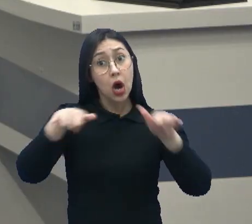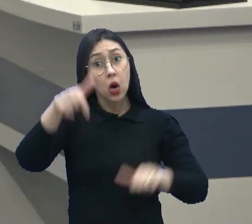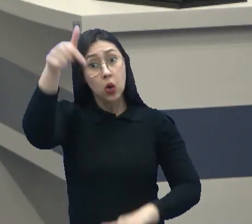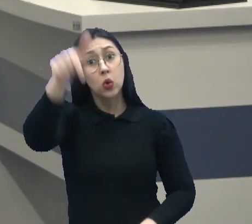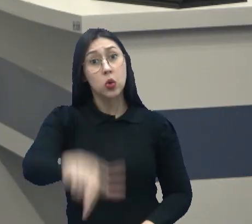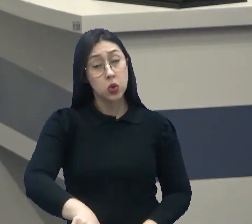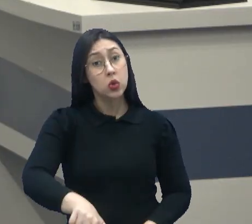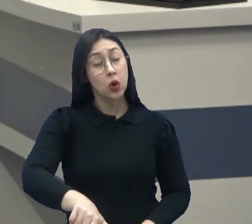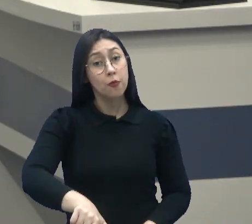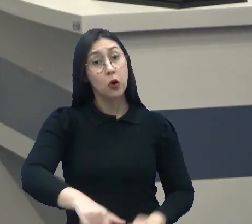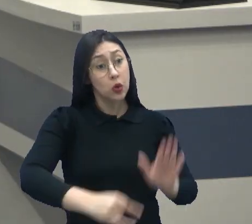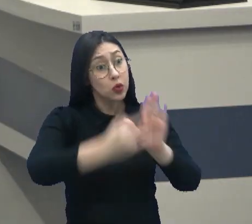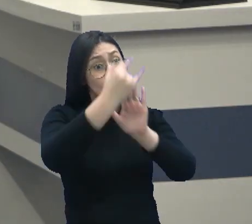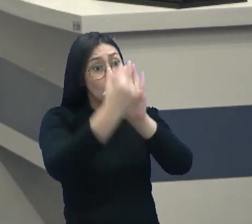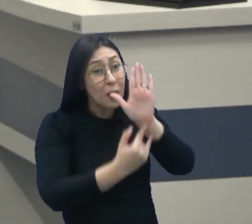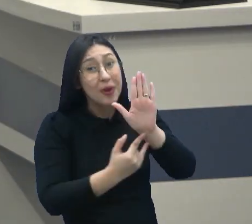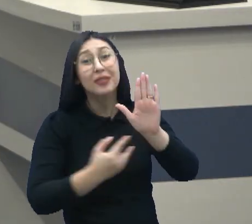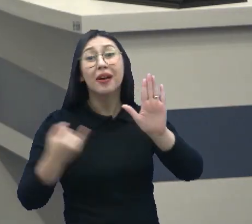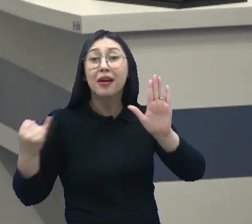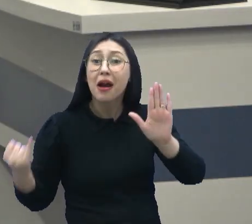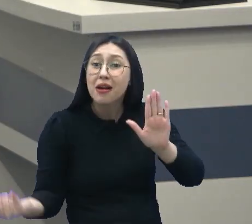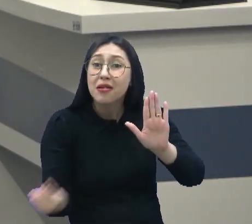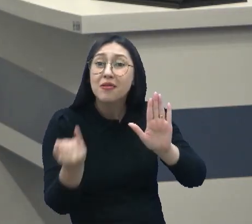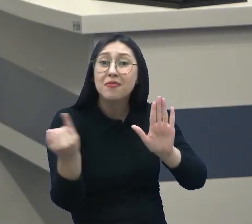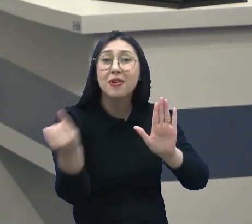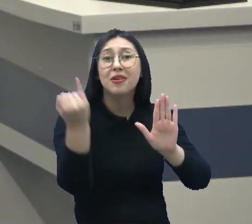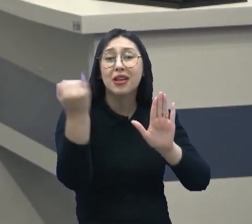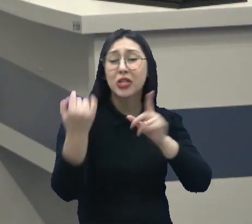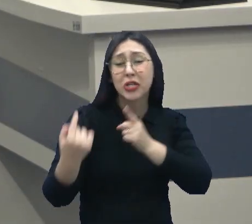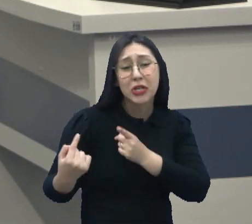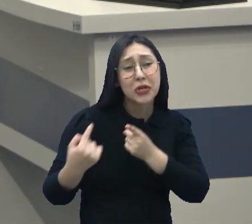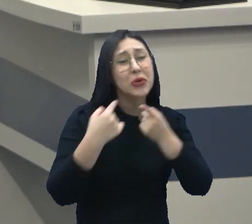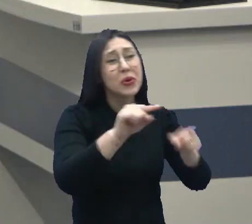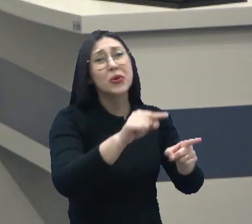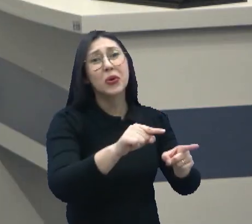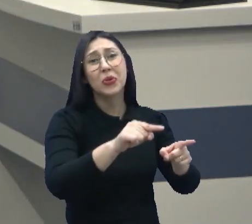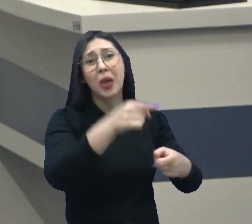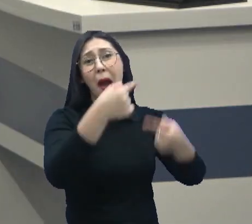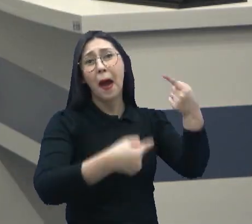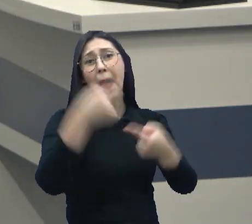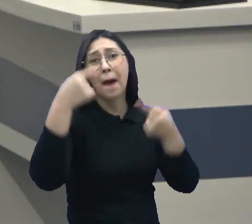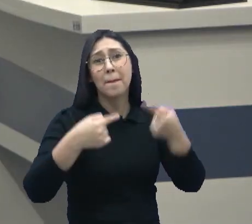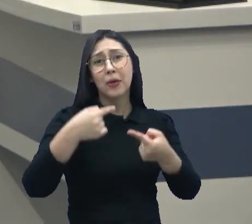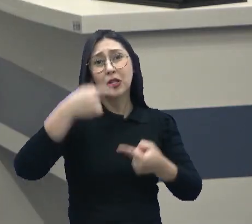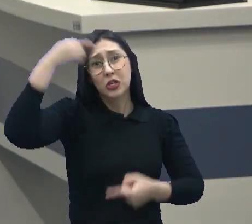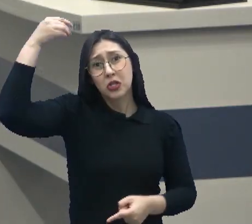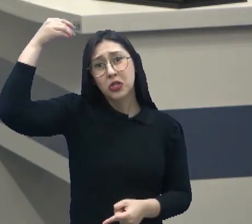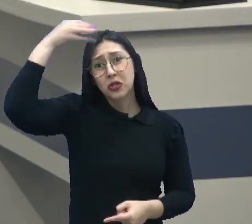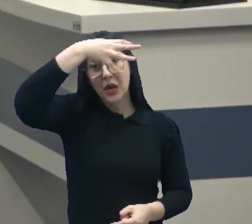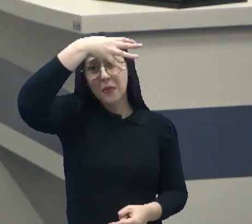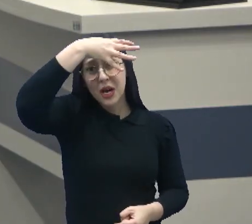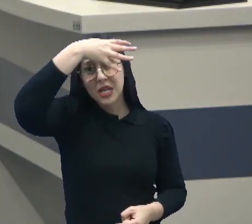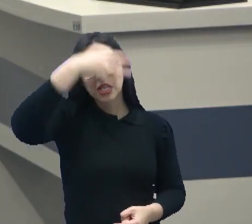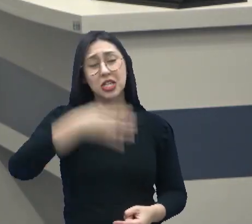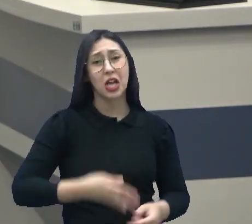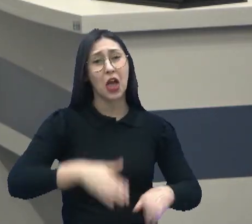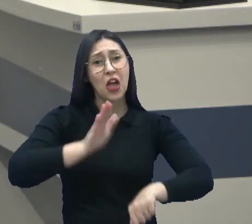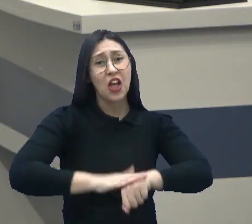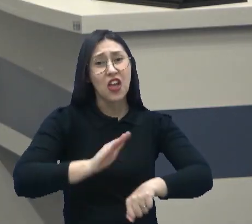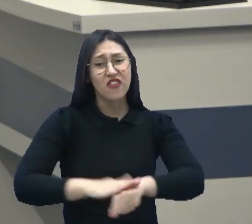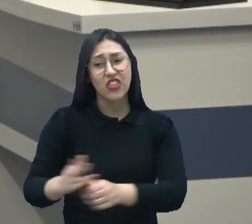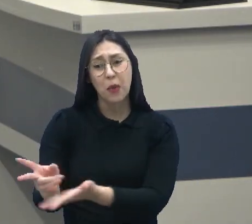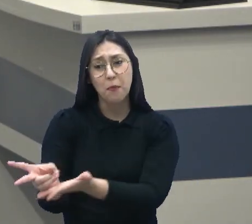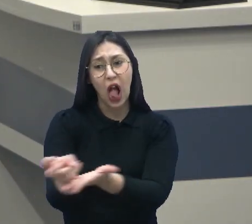este documento tão importante contra a política do Trump, que colocou esse tarifaço, que é